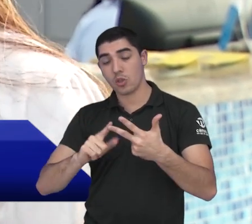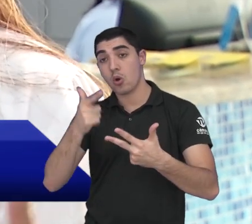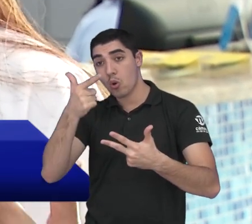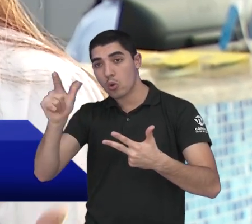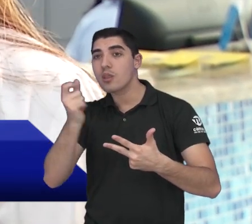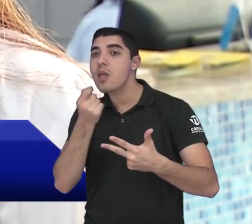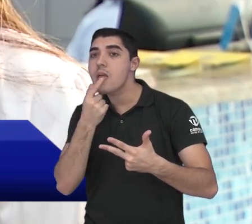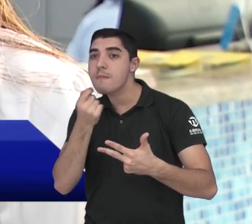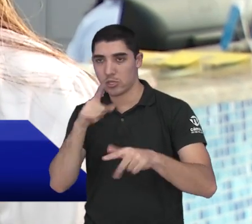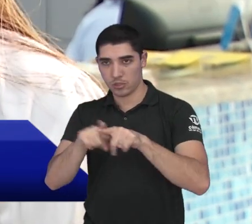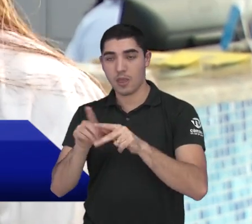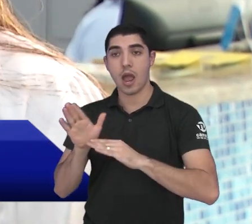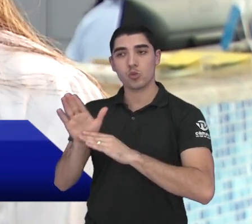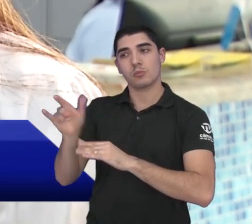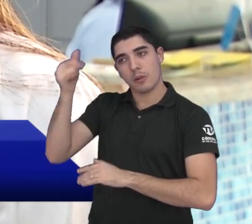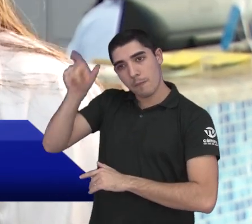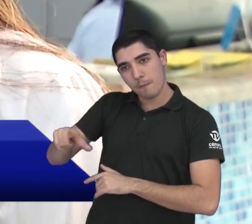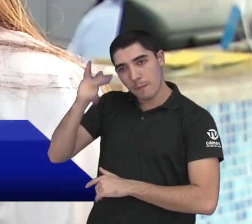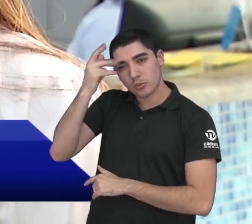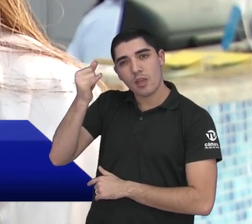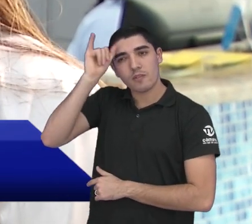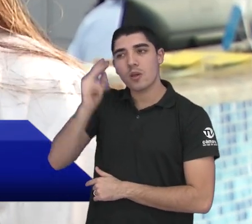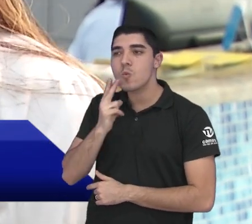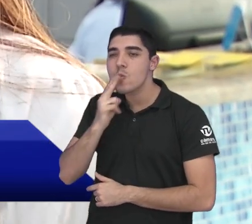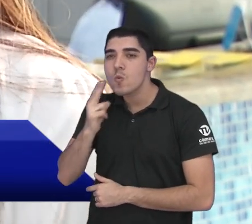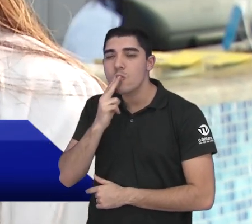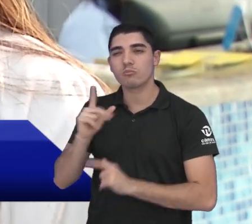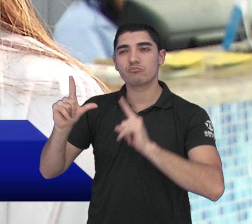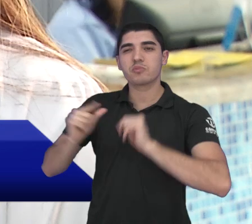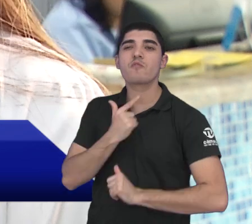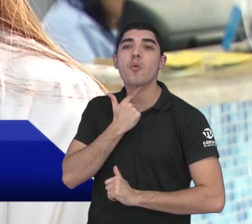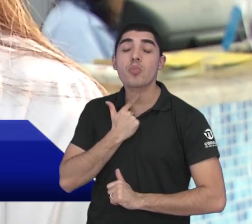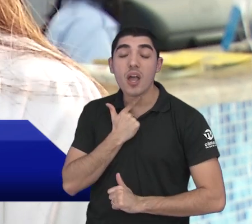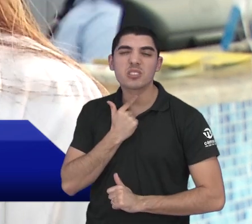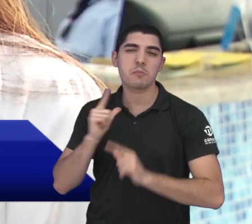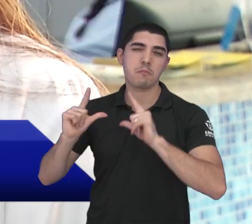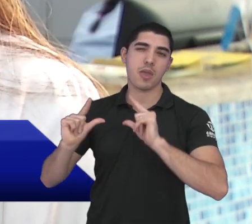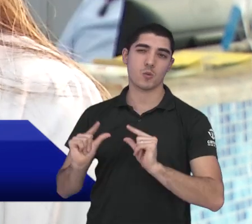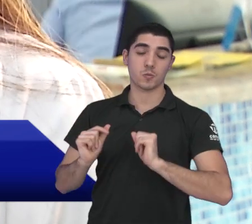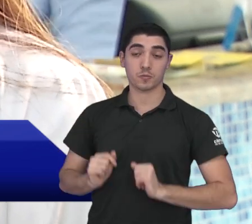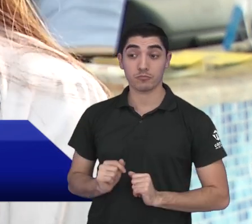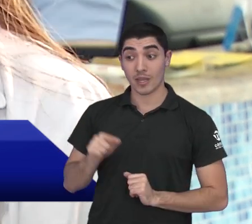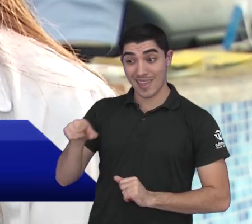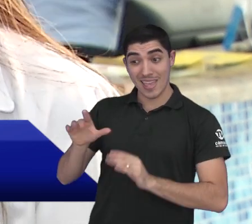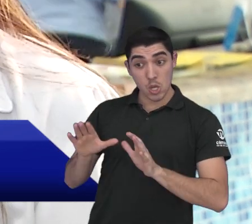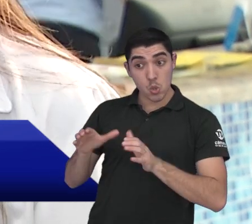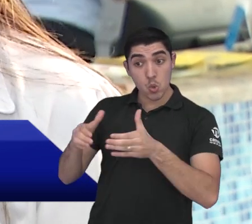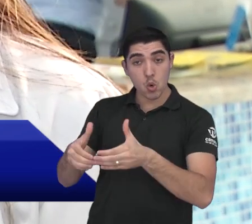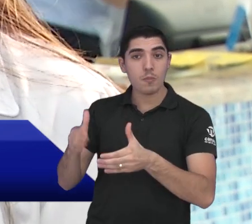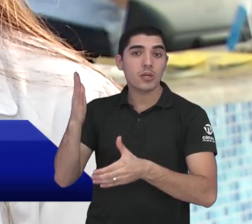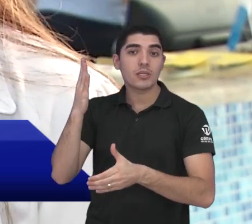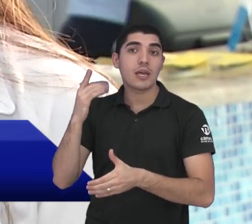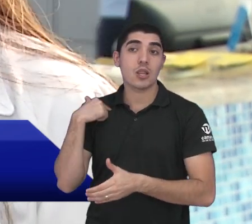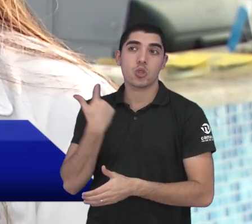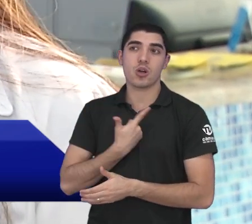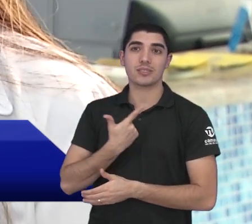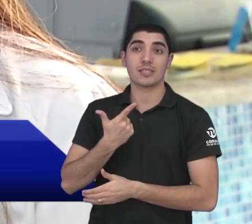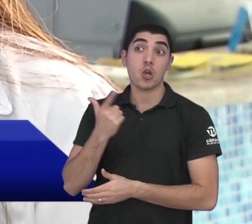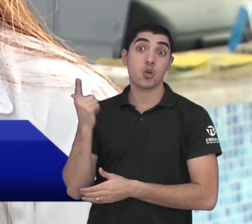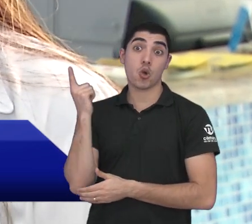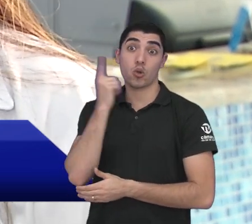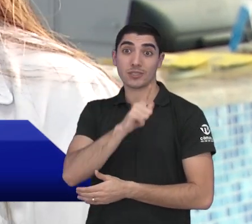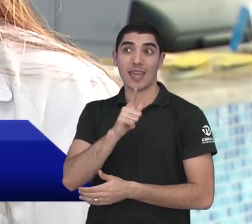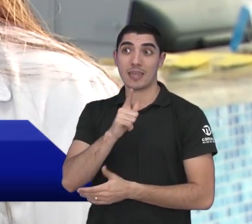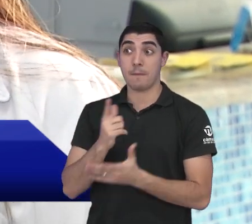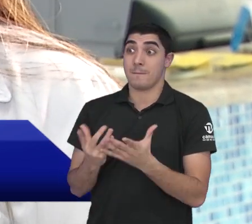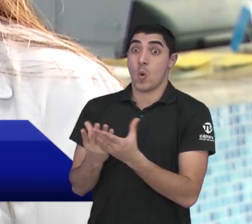medicações, né? O adesivo e o remédio. E a gente consegue acompanhando o paciente através disso. São grupos que, eventualmente, a gente não